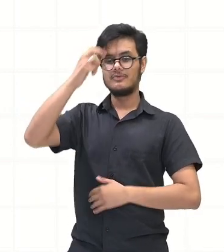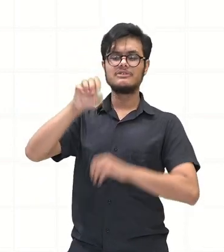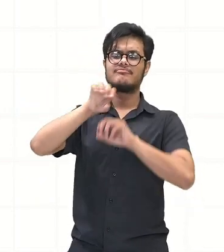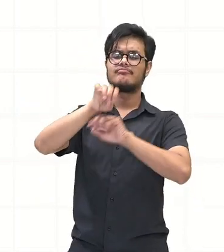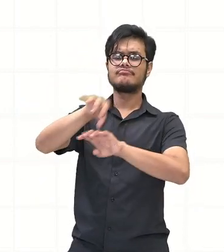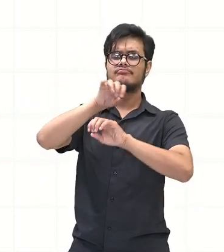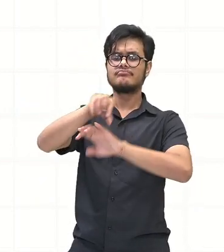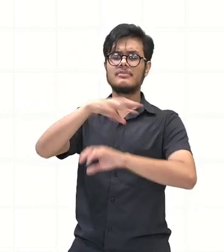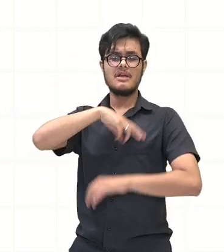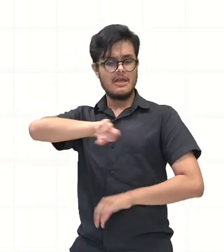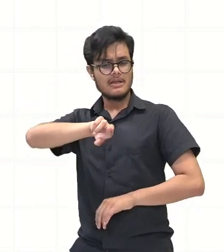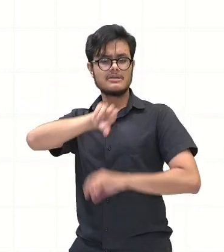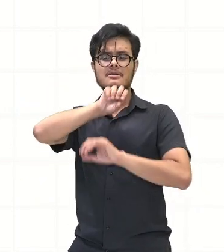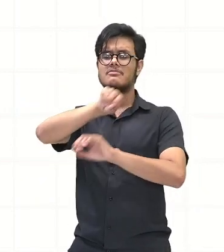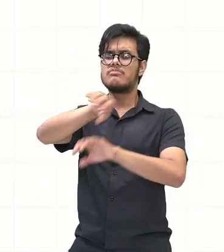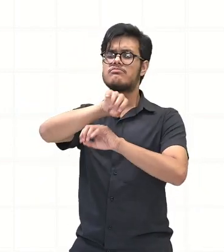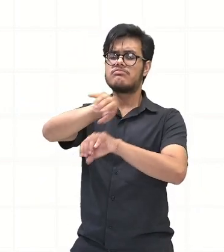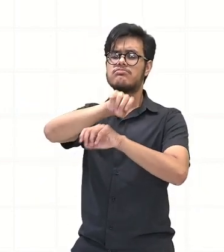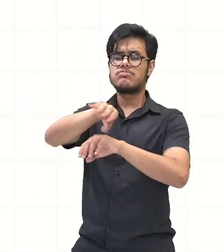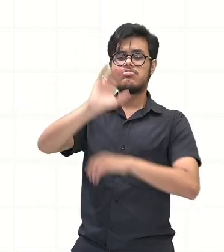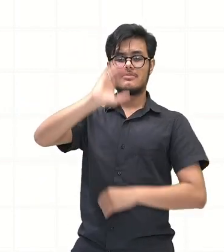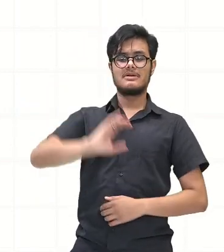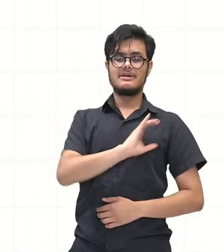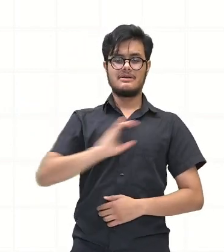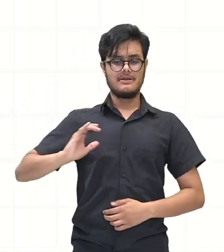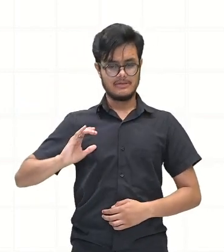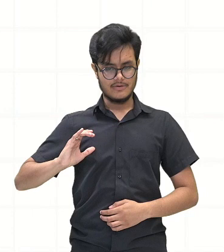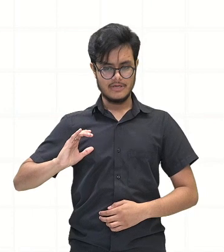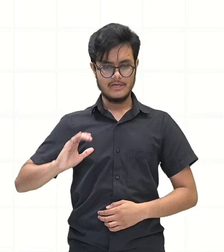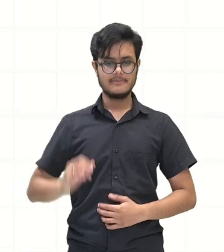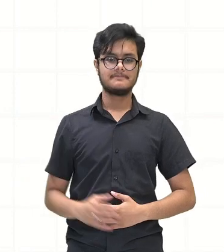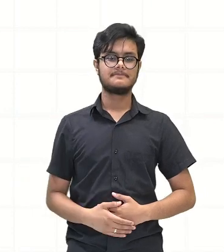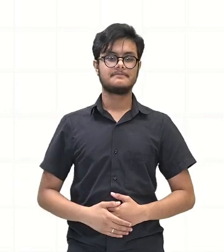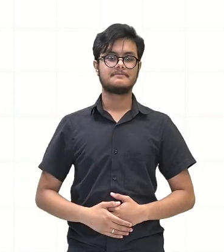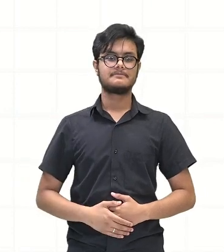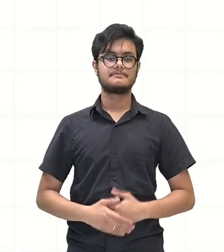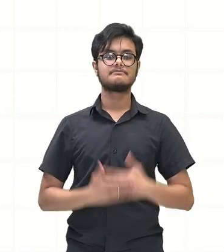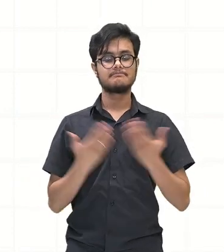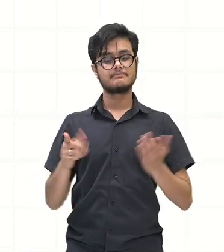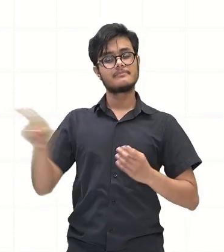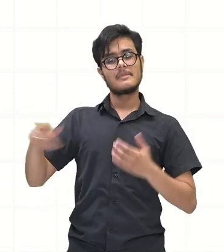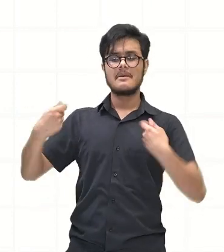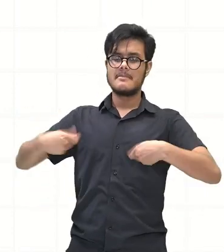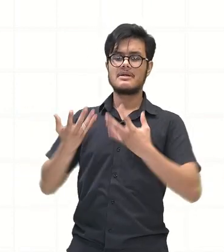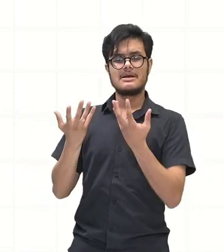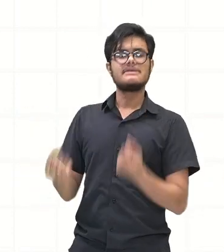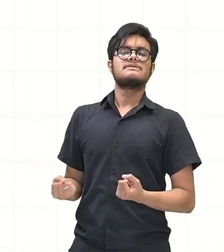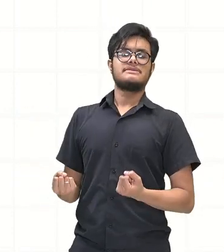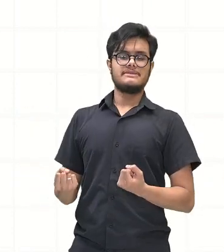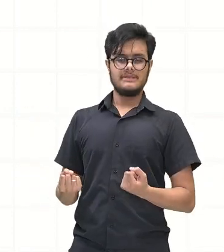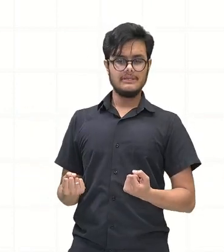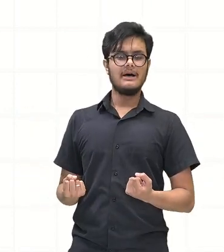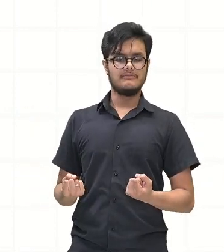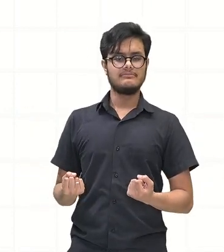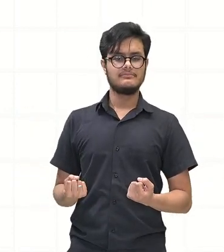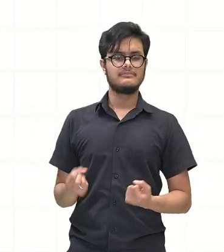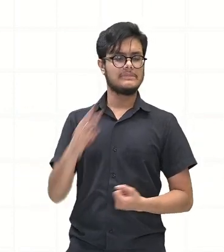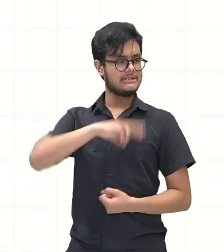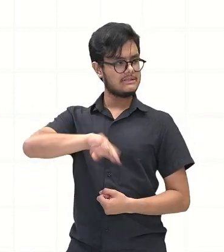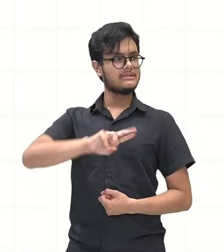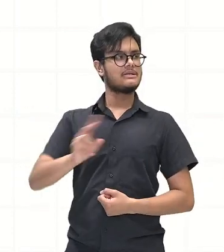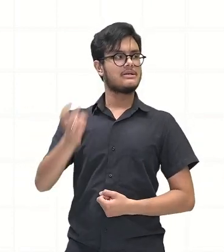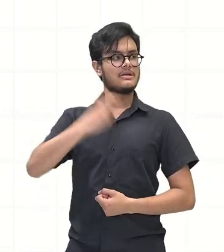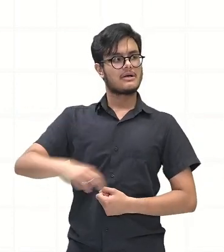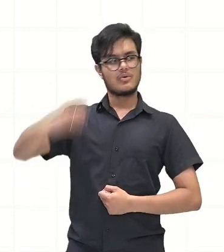ali ensinando, que é justamente a religião cristã católica, e que eles deveriam adotar aquele tipo de cultura,